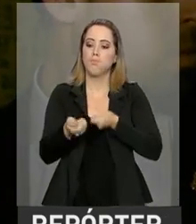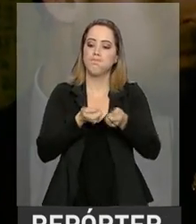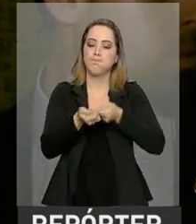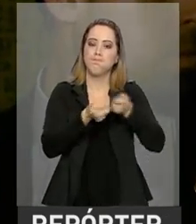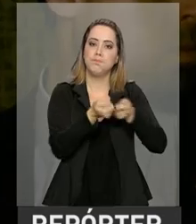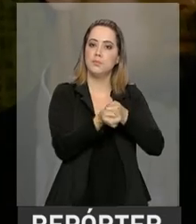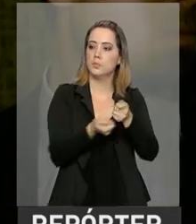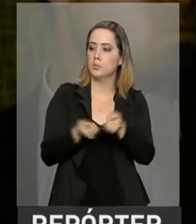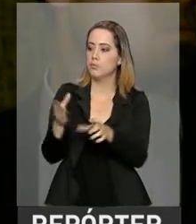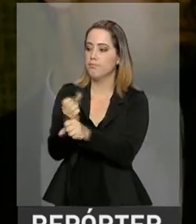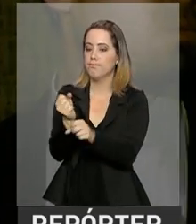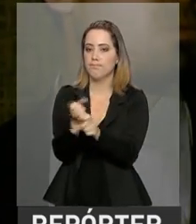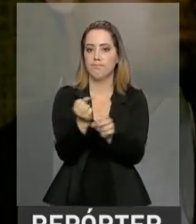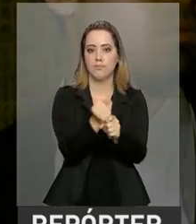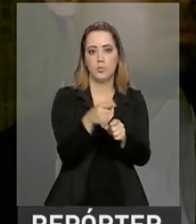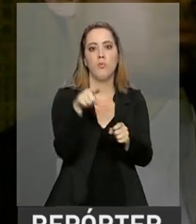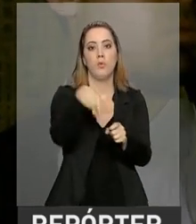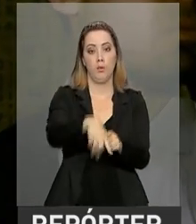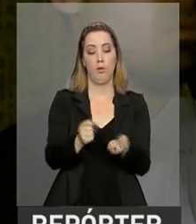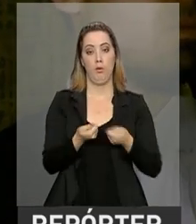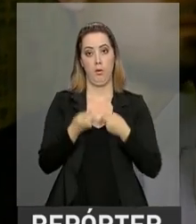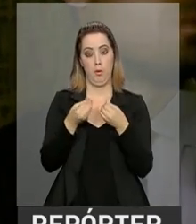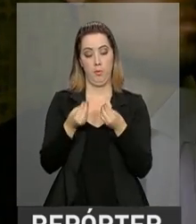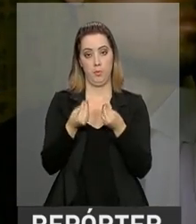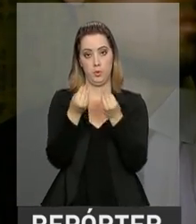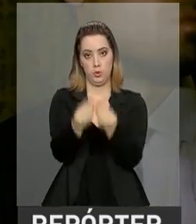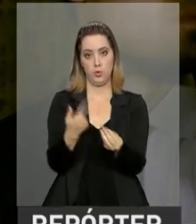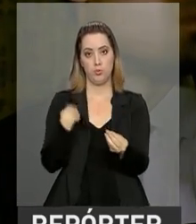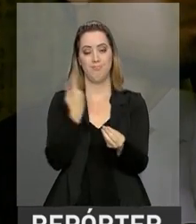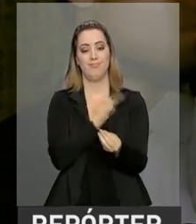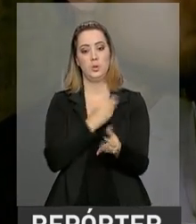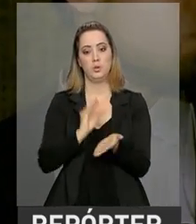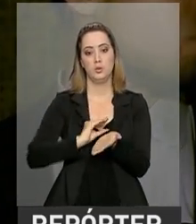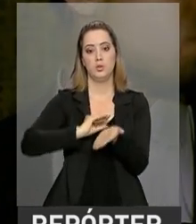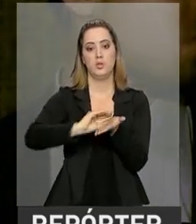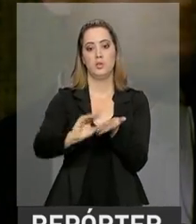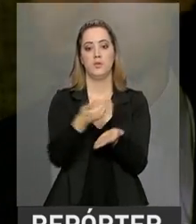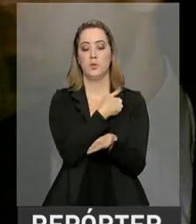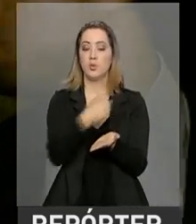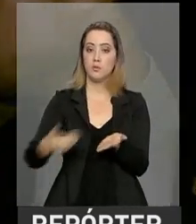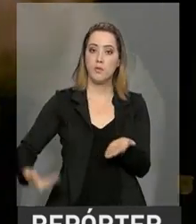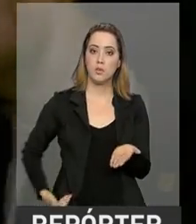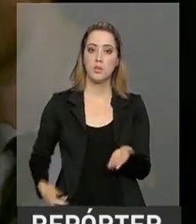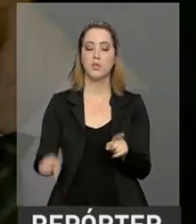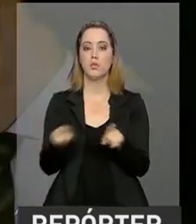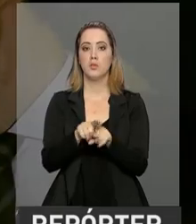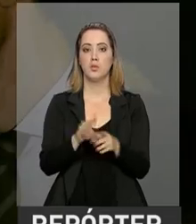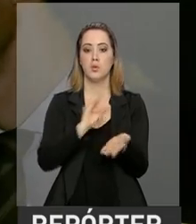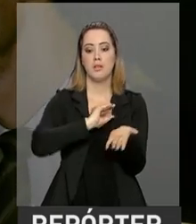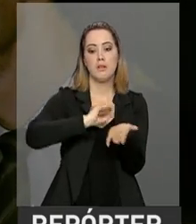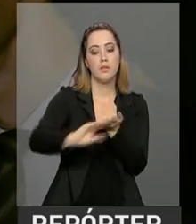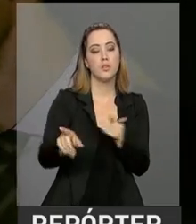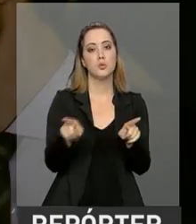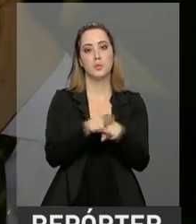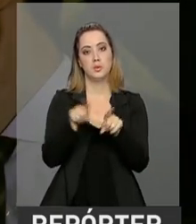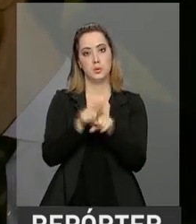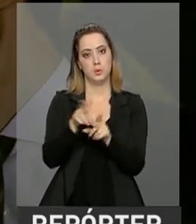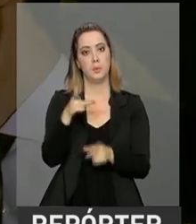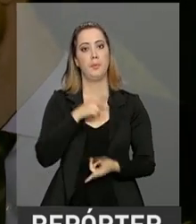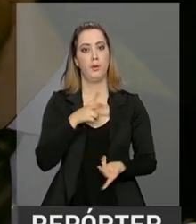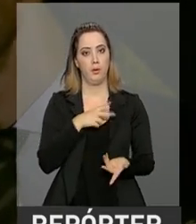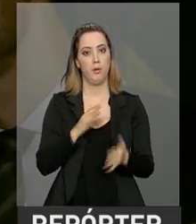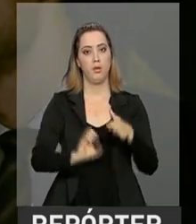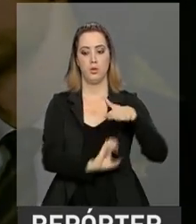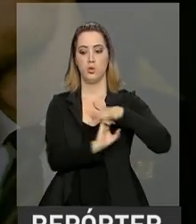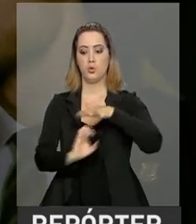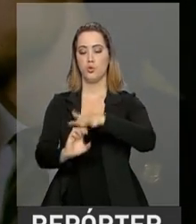reequilíbrio das contas é a garantia que nós teremos de investimentos no setor público mas também no setor privado nós não podemos esquecer que o